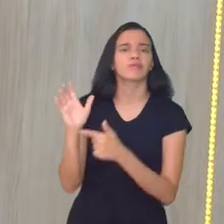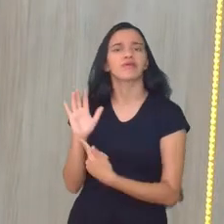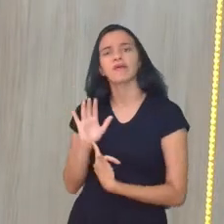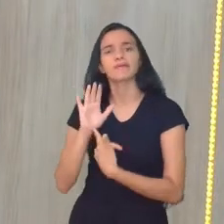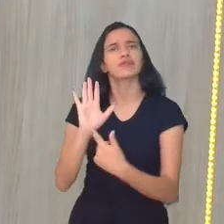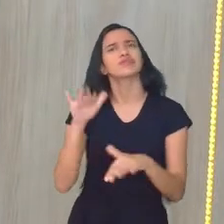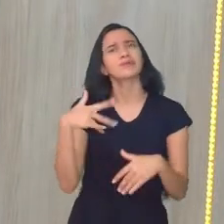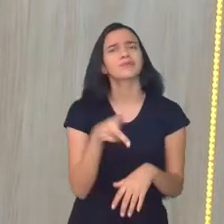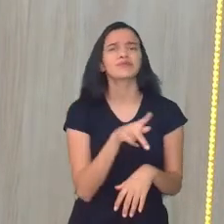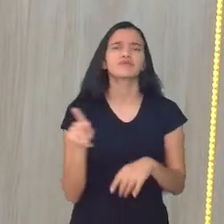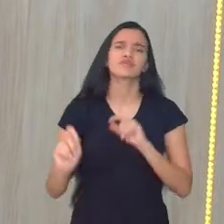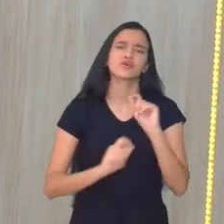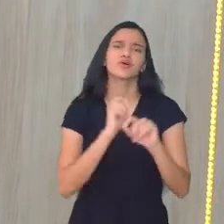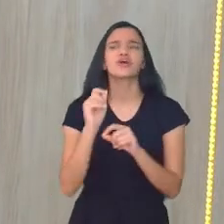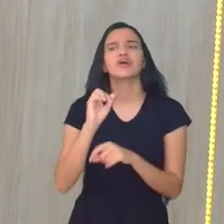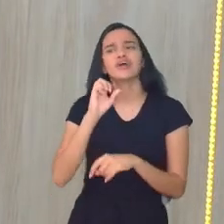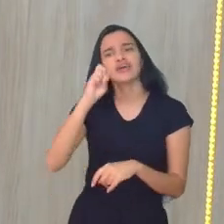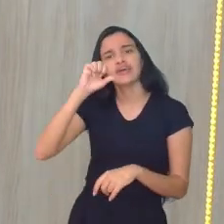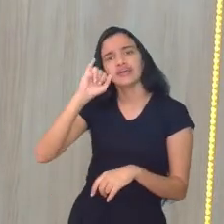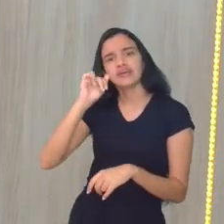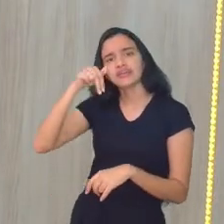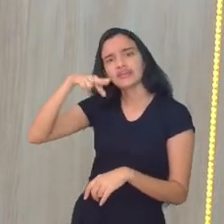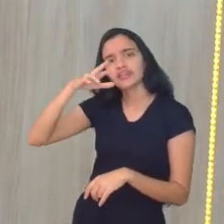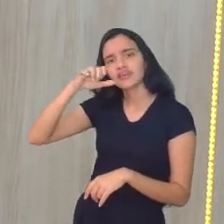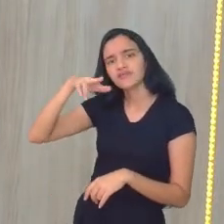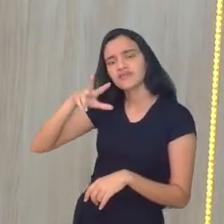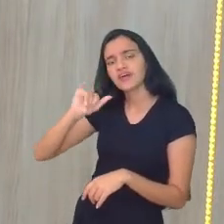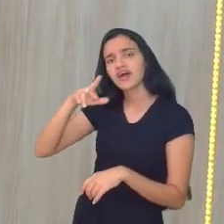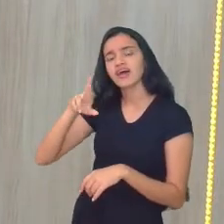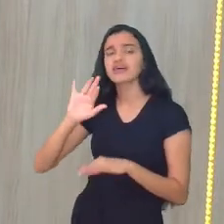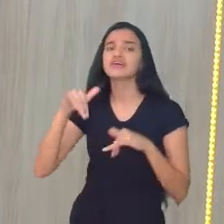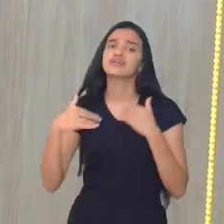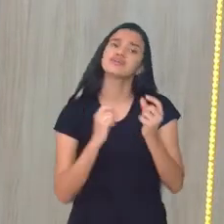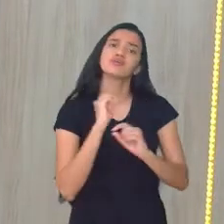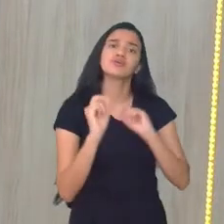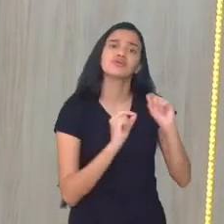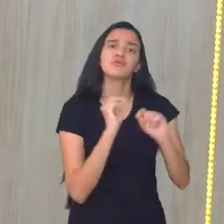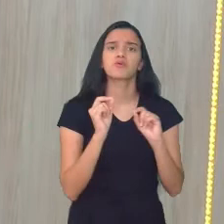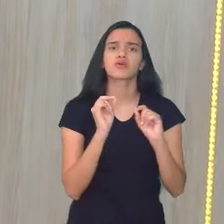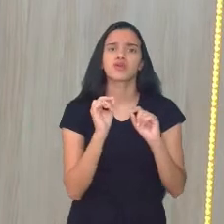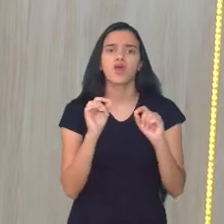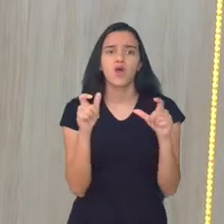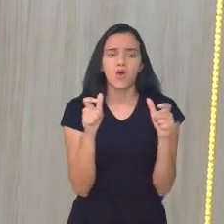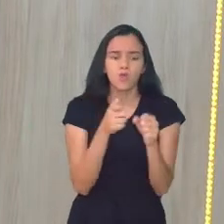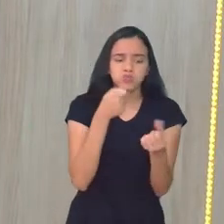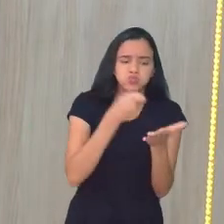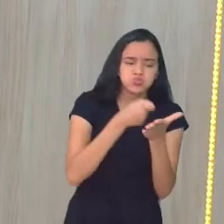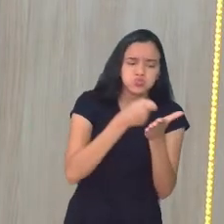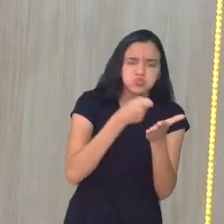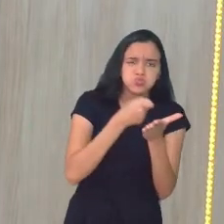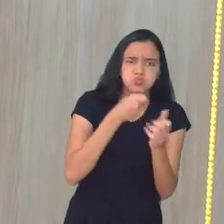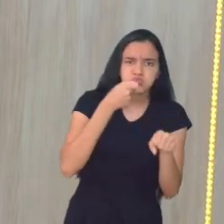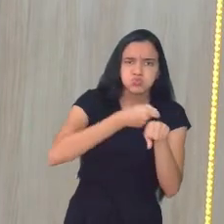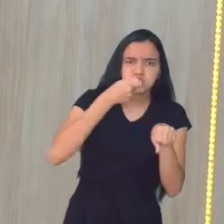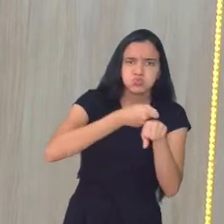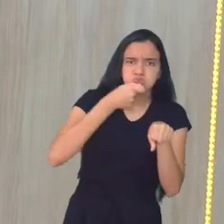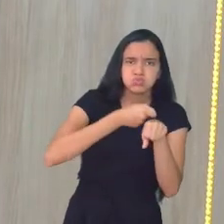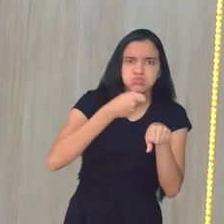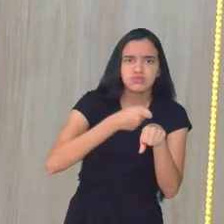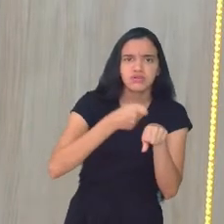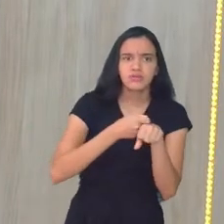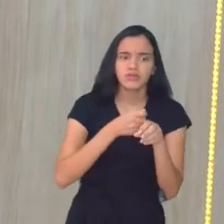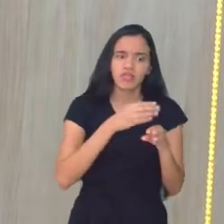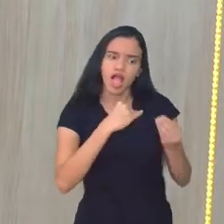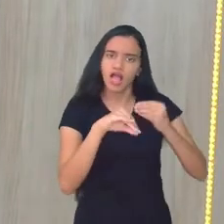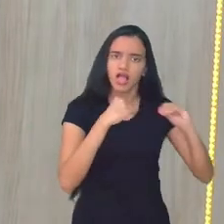professora, e o que é inervar? Inervar seria aí, que vai ficar um pouco mais grosso. que ele poderia estar mais filamentoso, estar mais